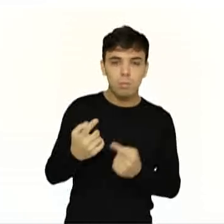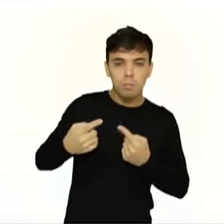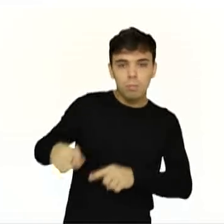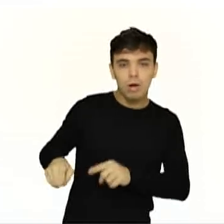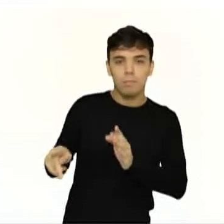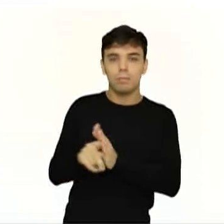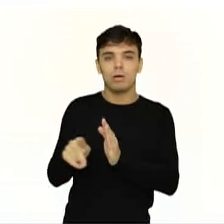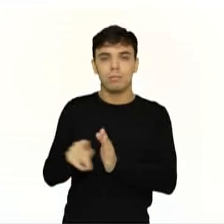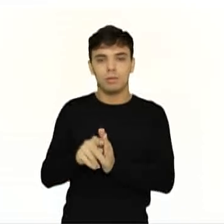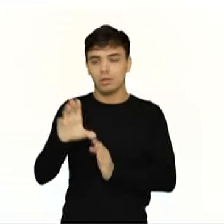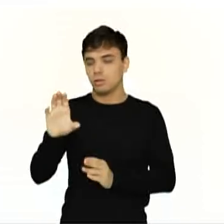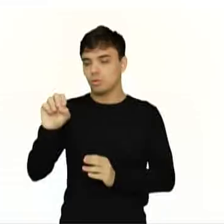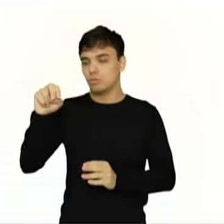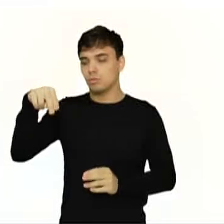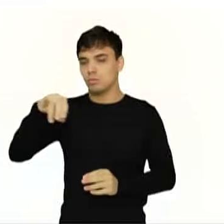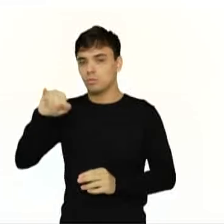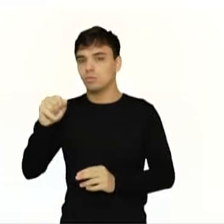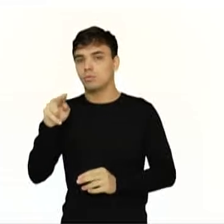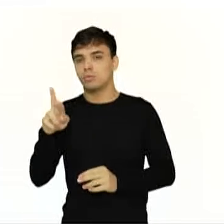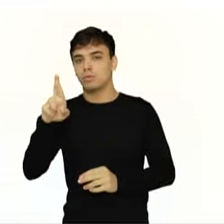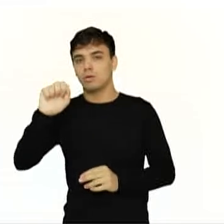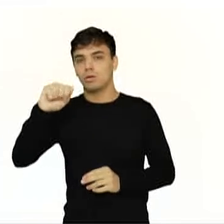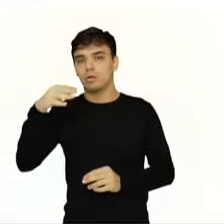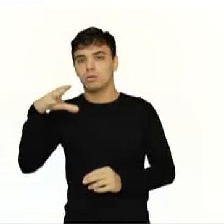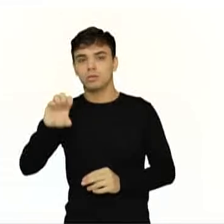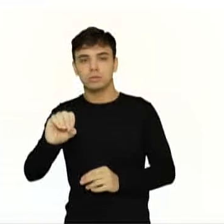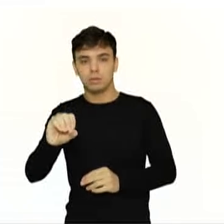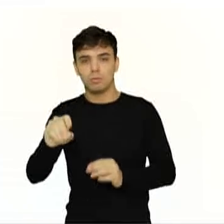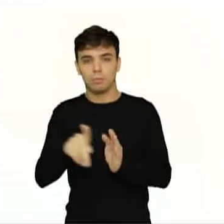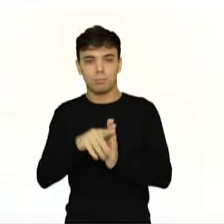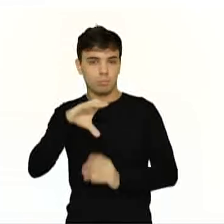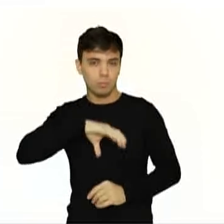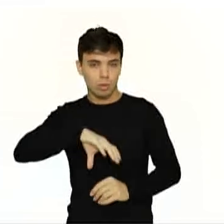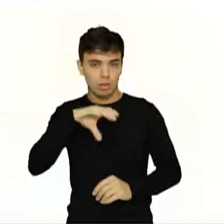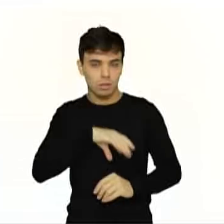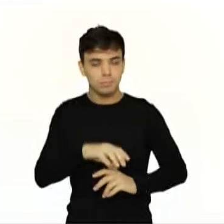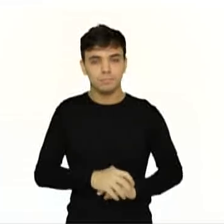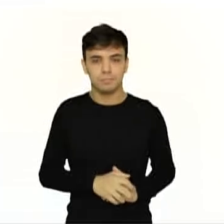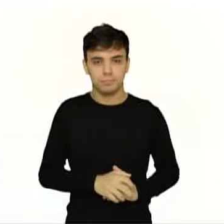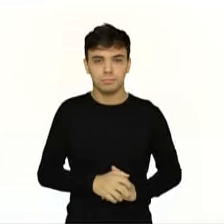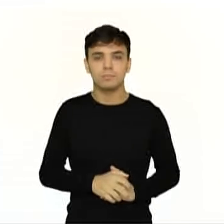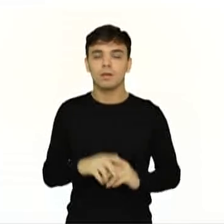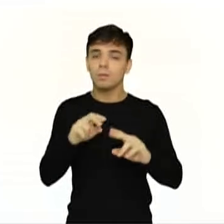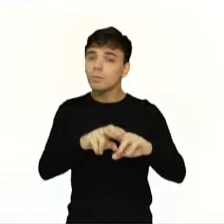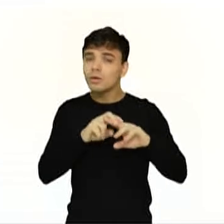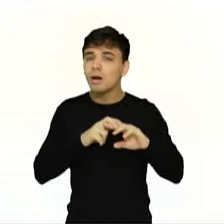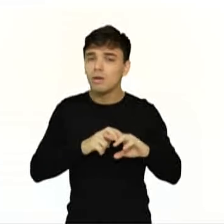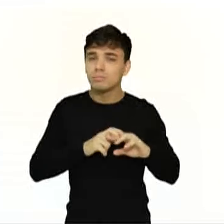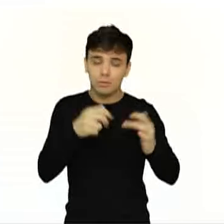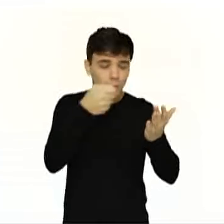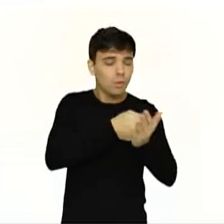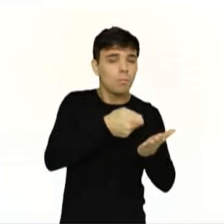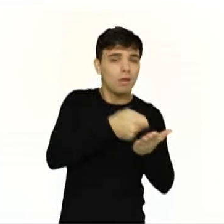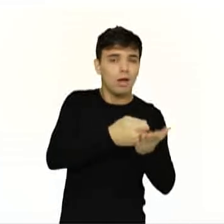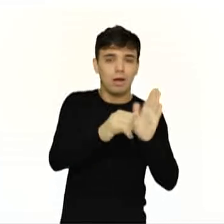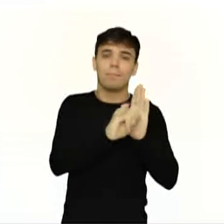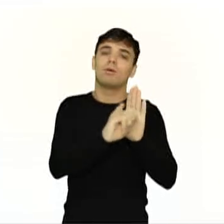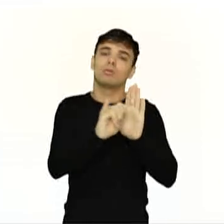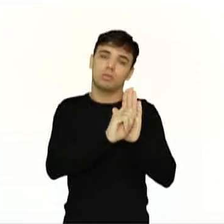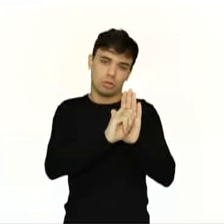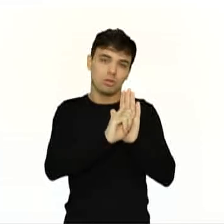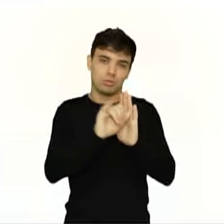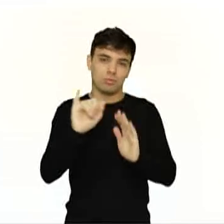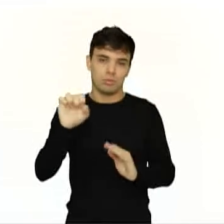dessa conjuração ou dessa infidelidade com Portugal? A grande causa dele vai ser justamente a cobrança de imposto, porque